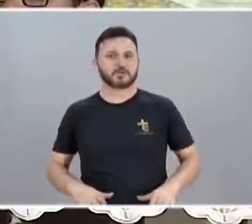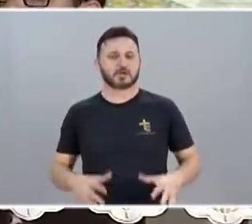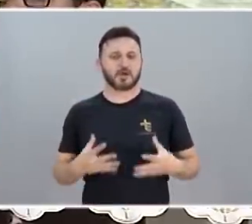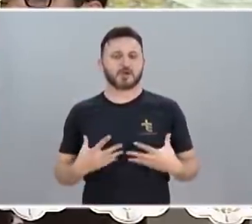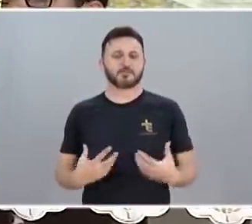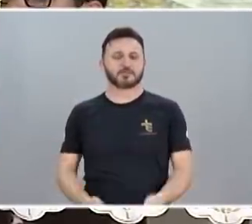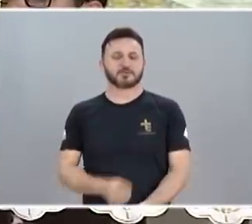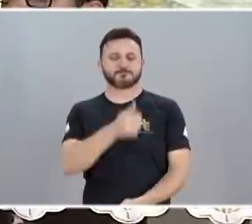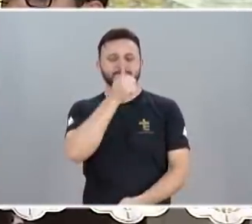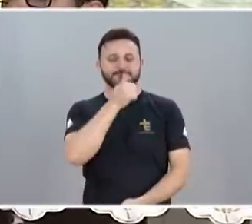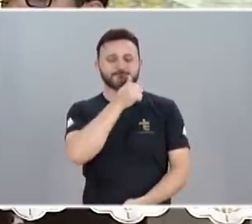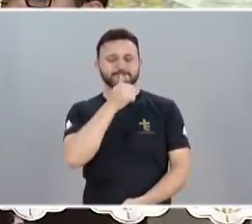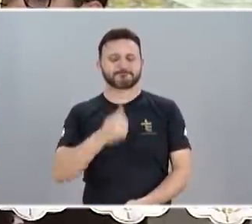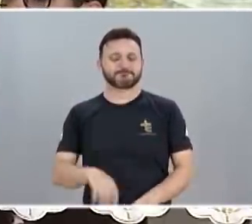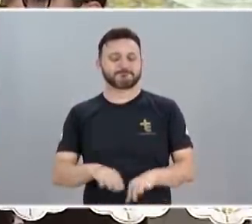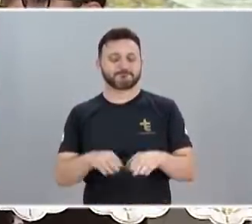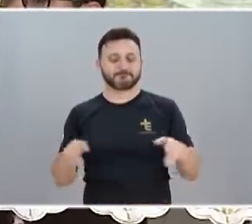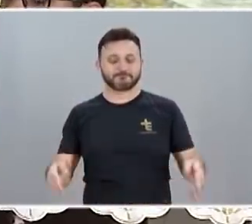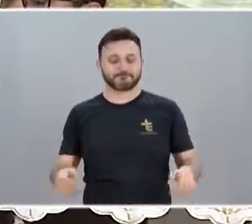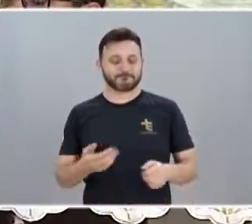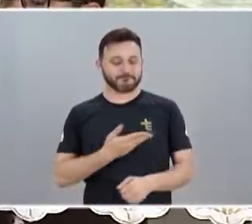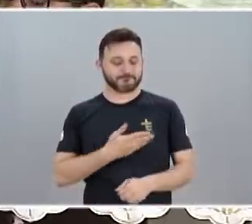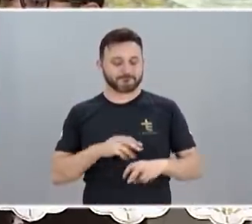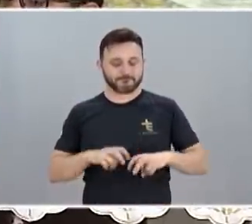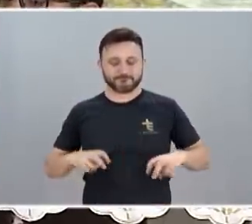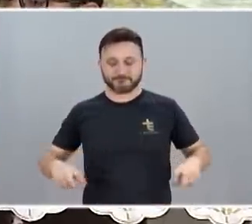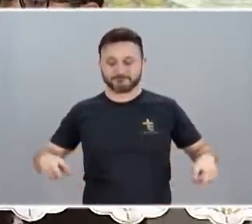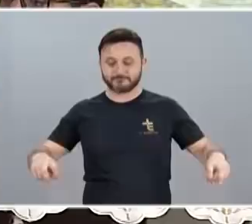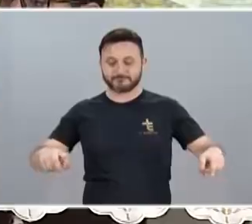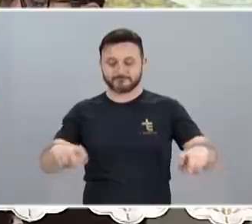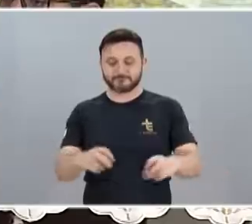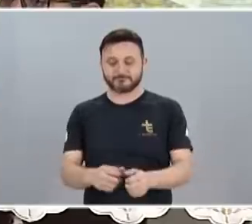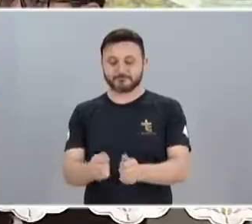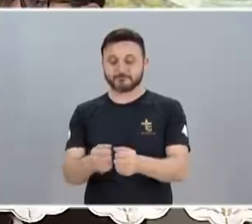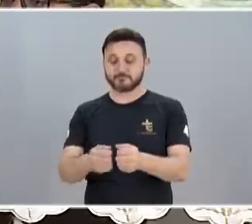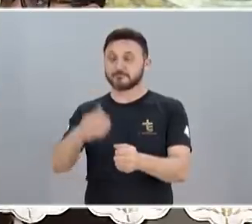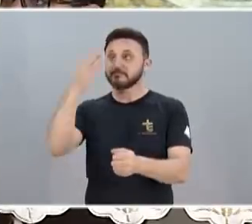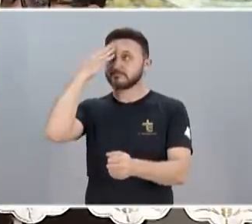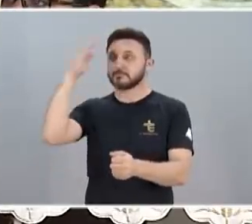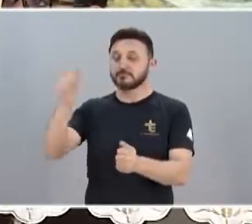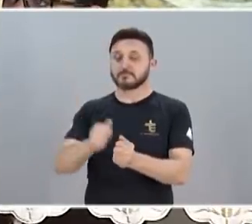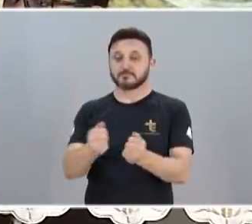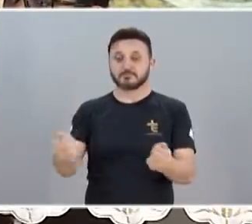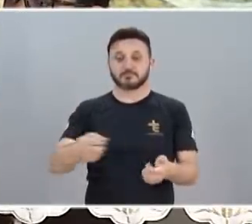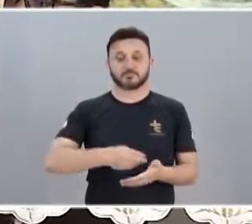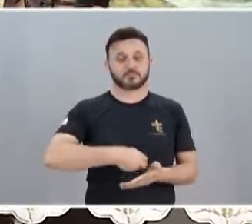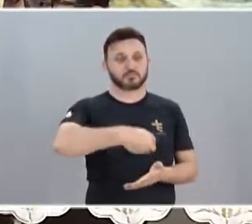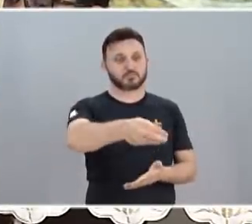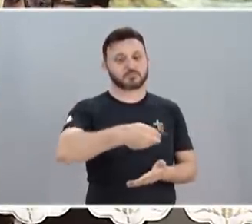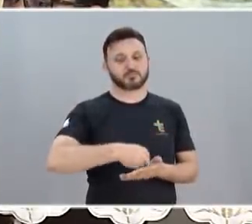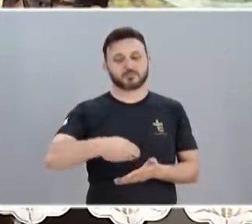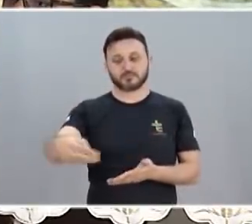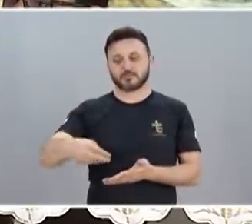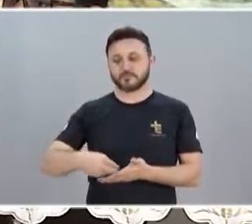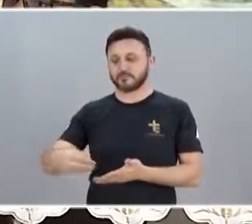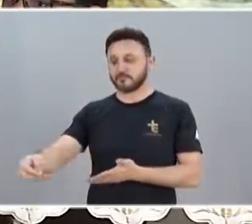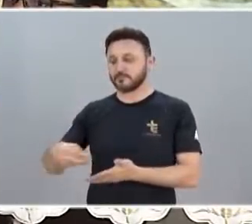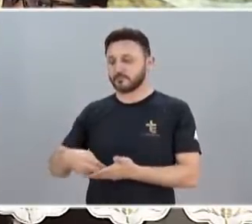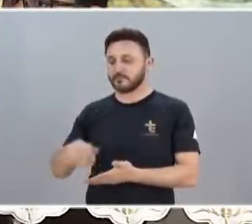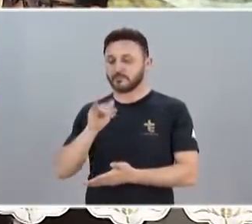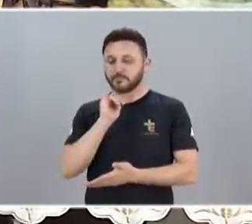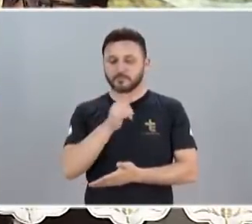entregue, abraçando livremente a paixão, Ele tomou o pão, deu graças, o partiu e o deu a seus discípulos,